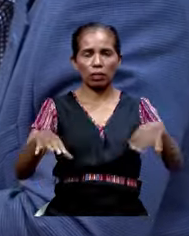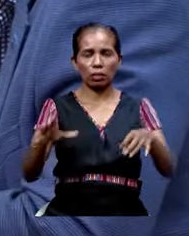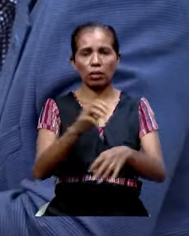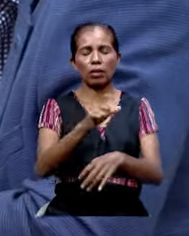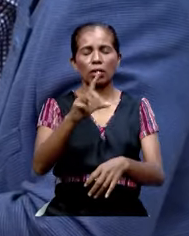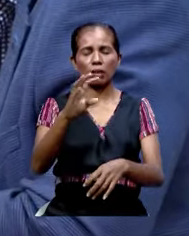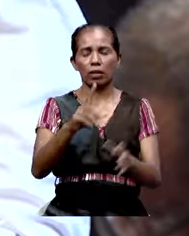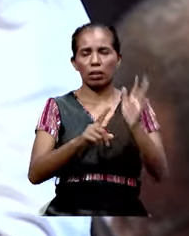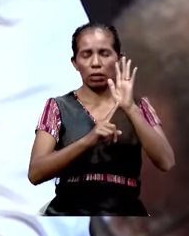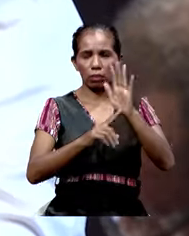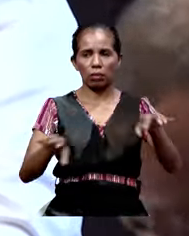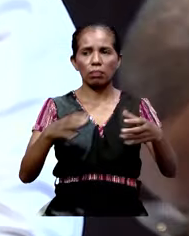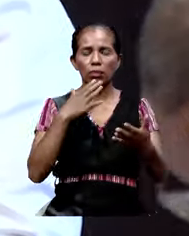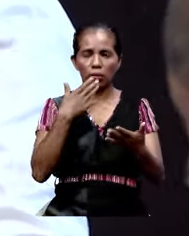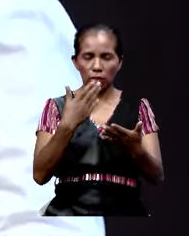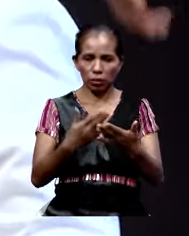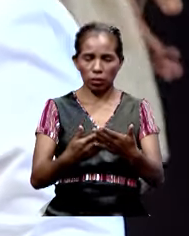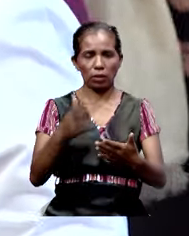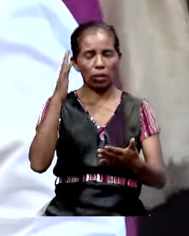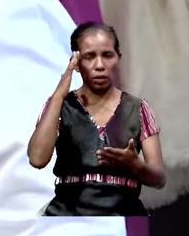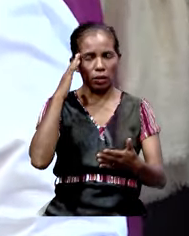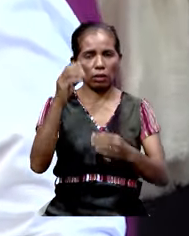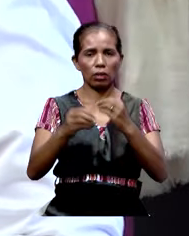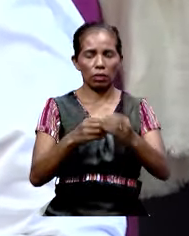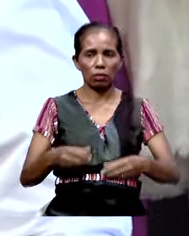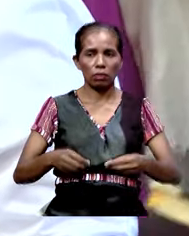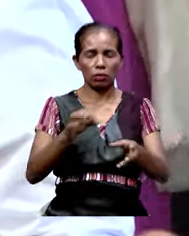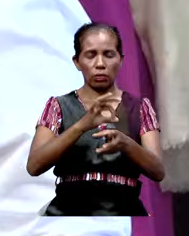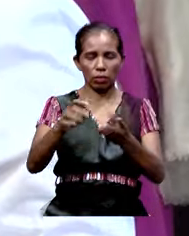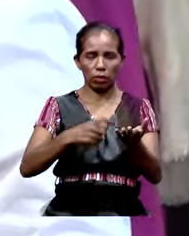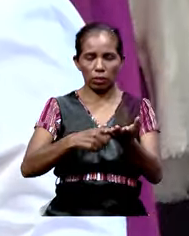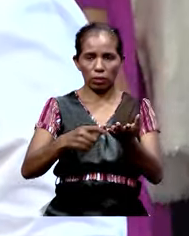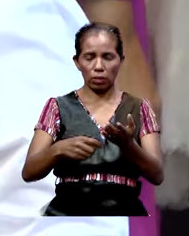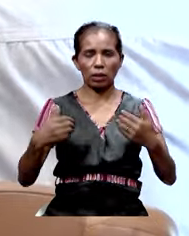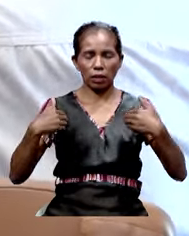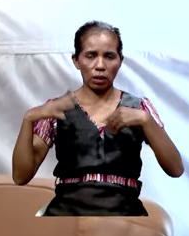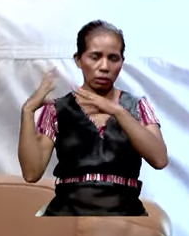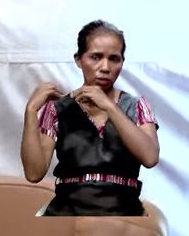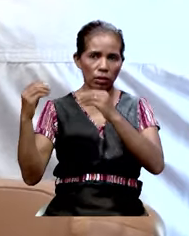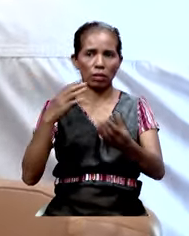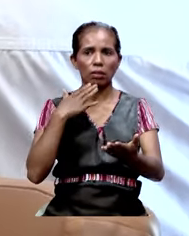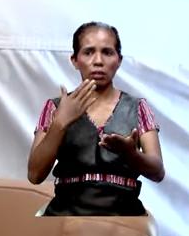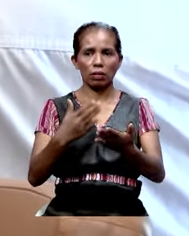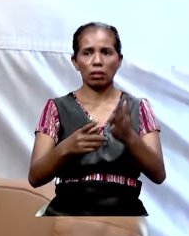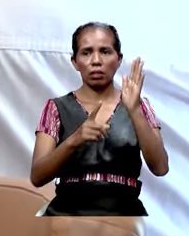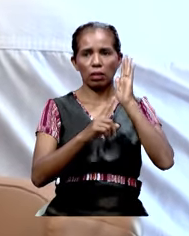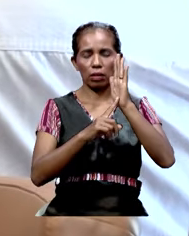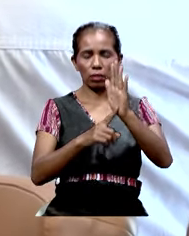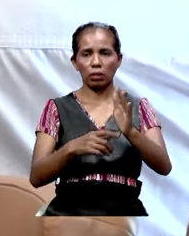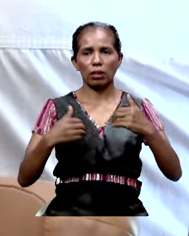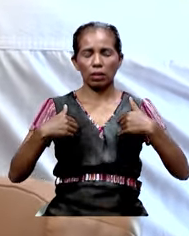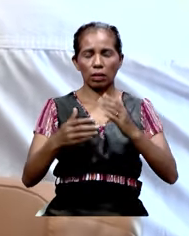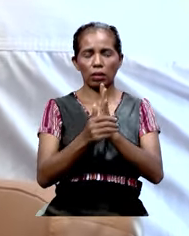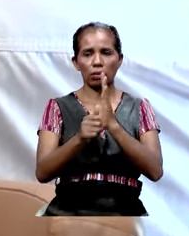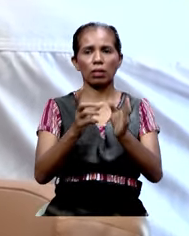Arlindo hatudo profissionalismo e a conhecimento no formação técnica, experiência qualificada nebehatudo capacidade e